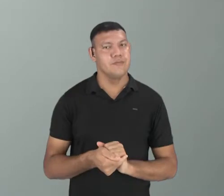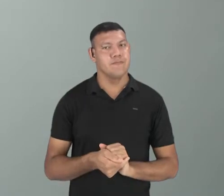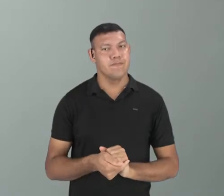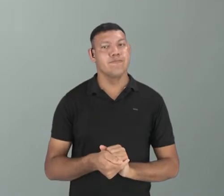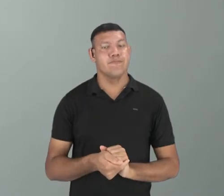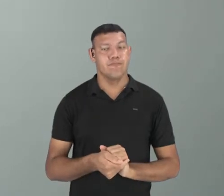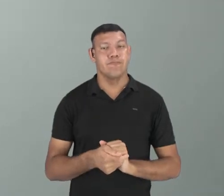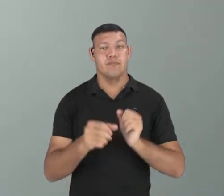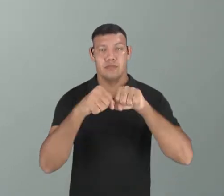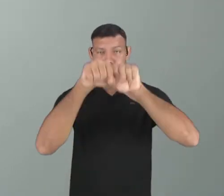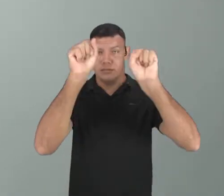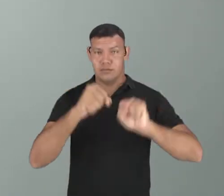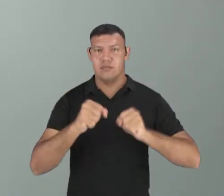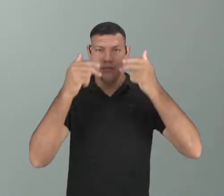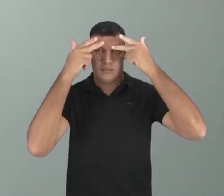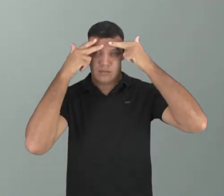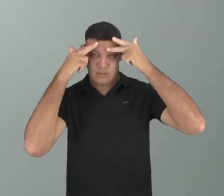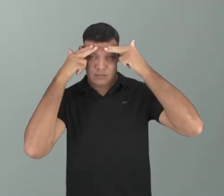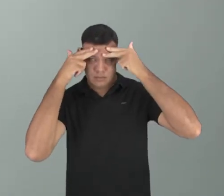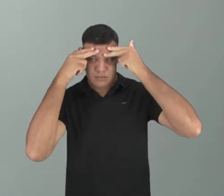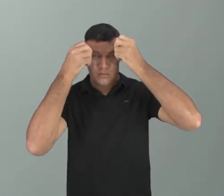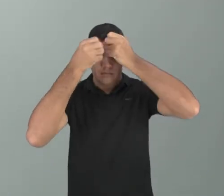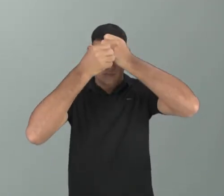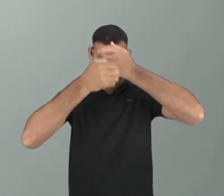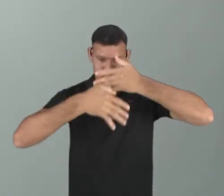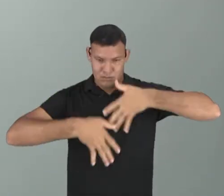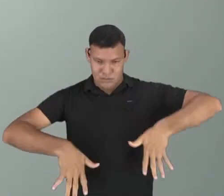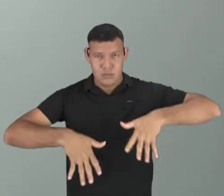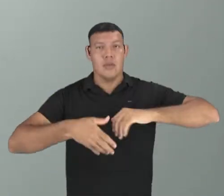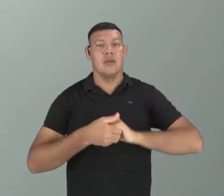nervoso, o sistema sensorial e o sistema endócrino.